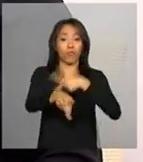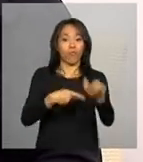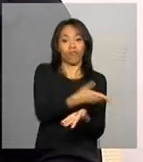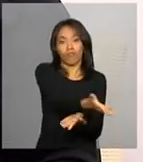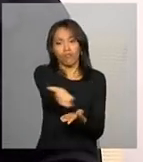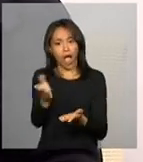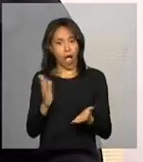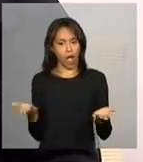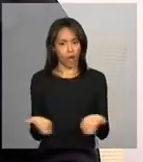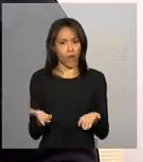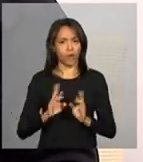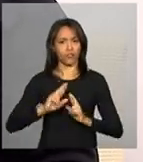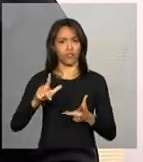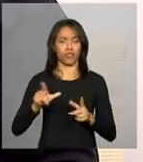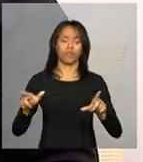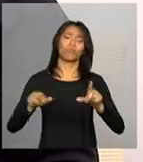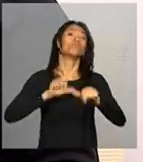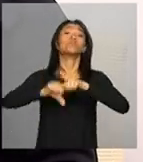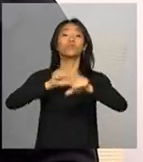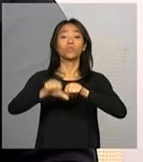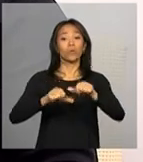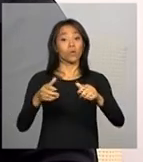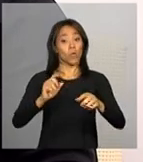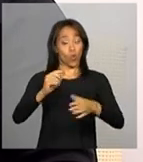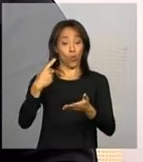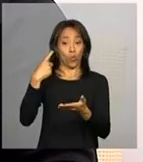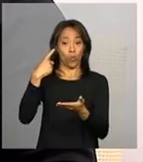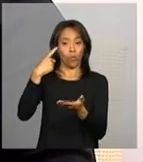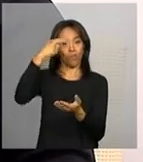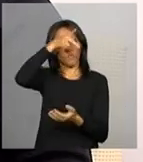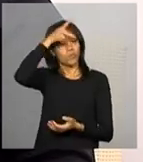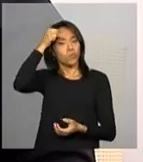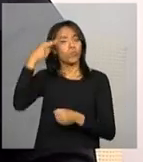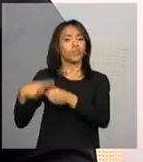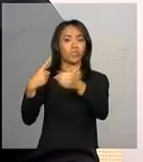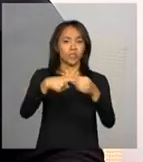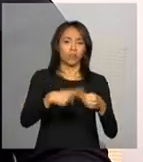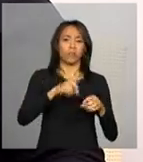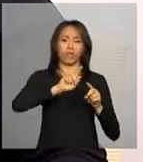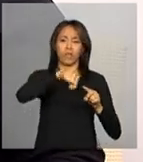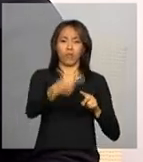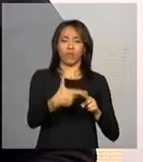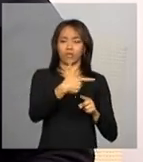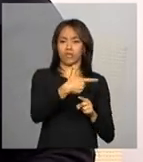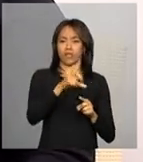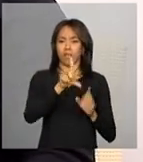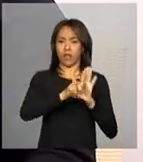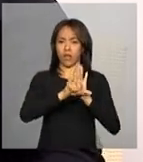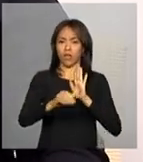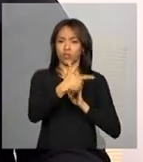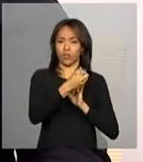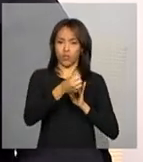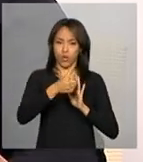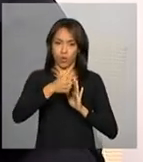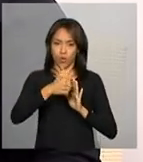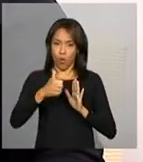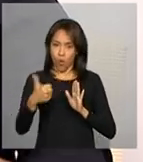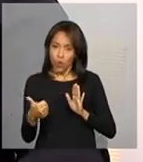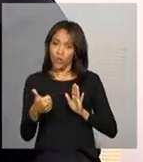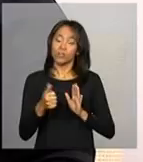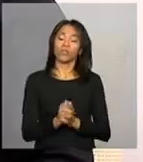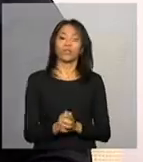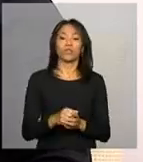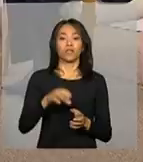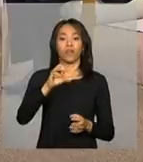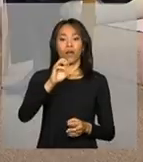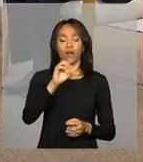não agora e depois de 2011 da lei orgânica de assistência social das incorporações